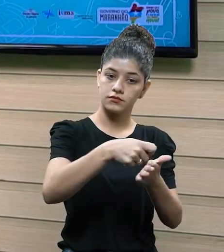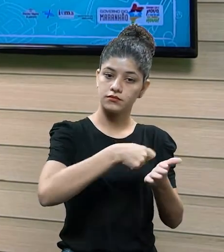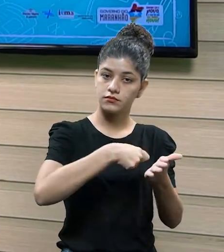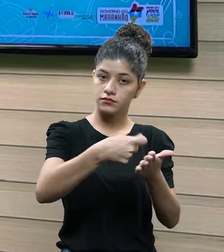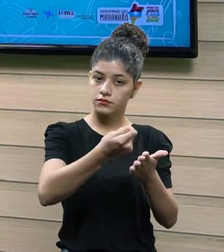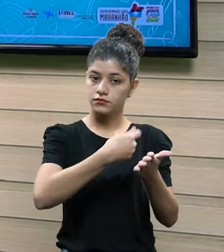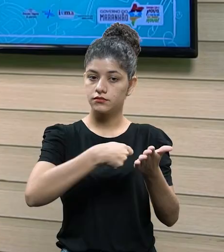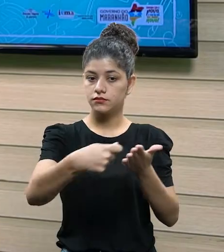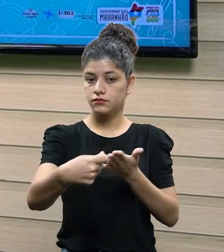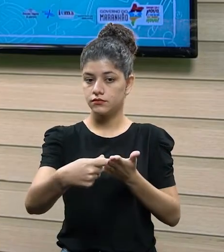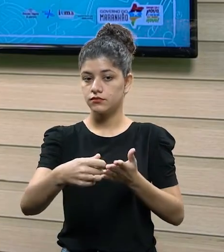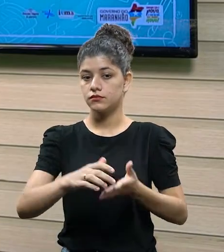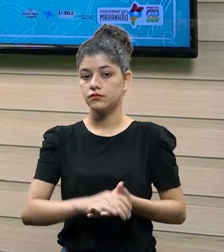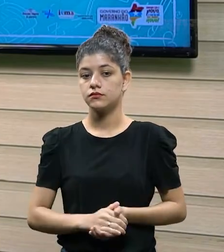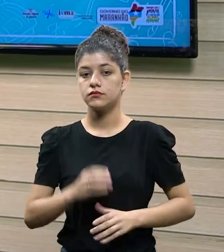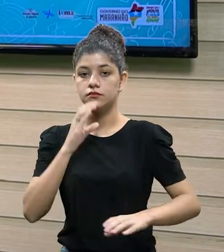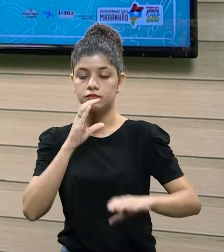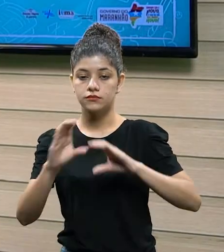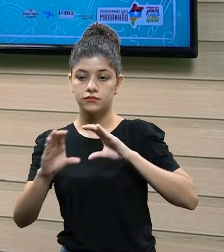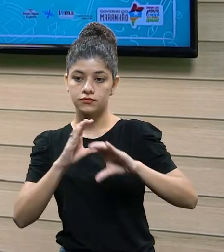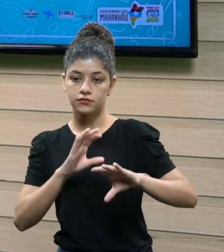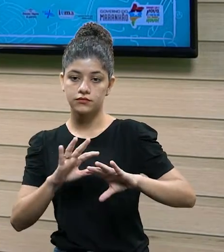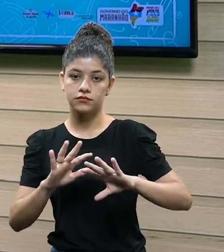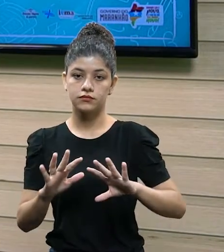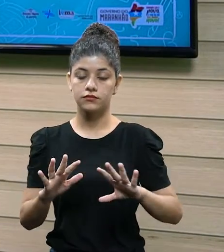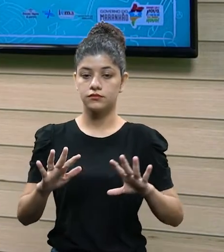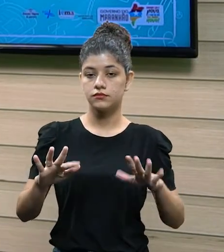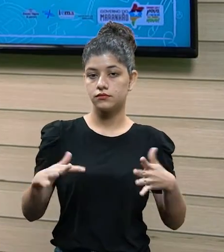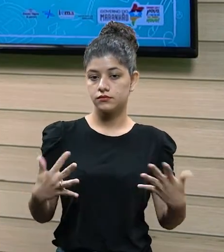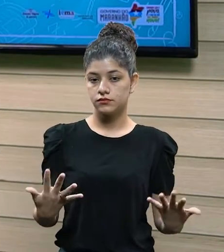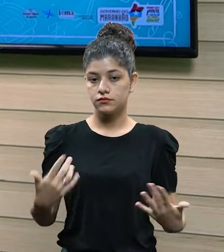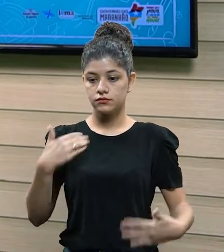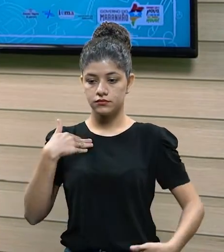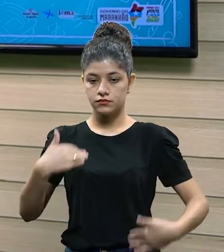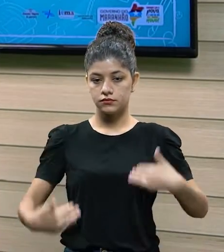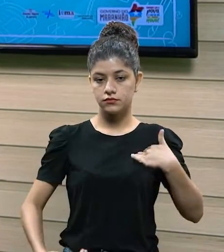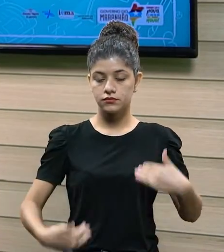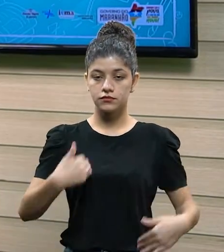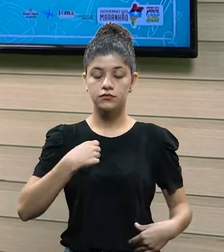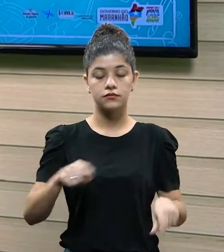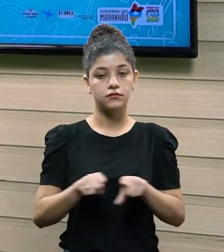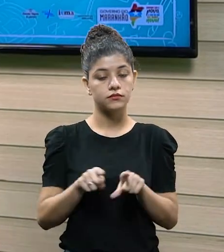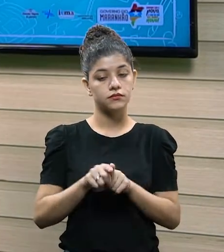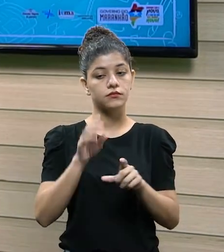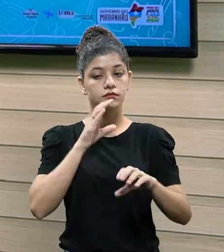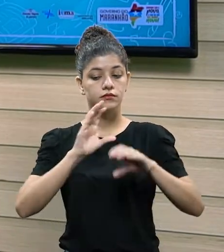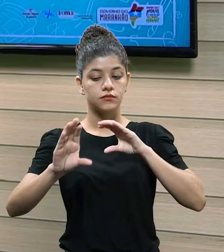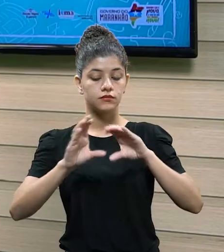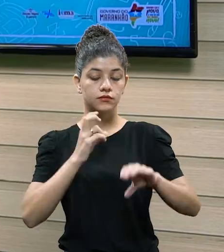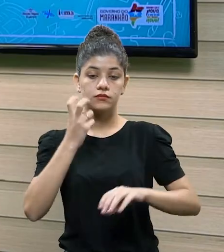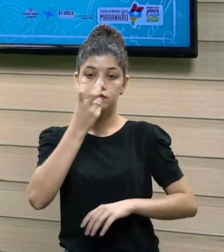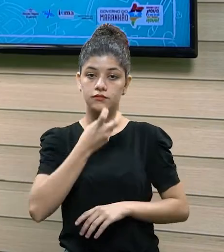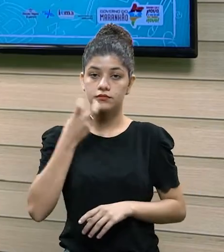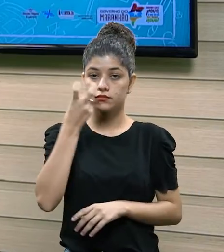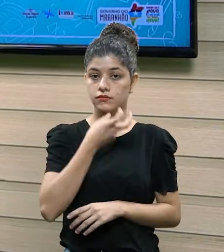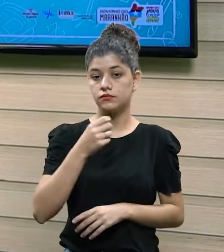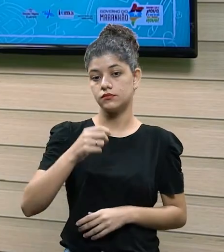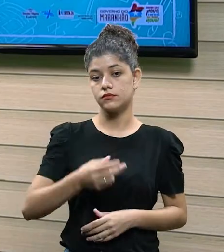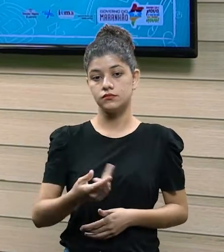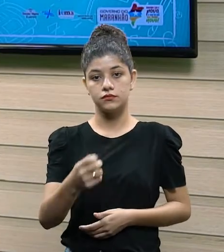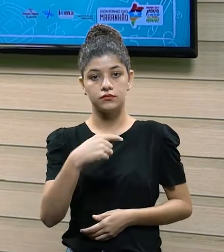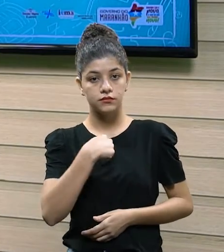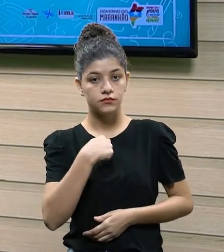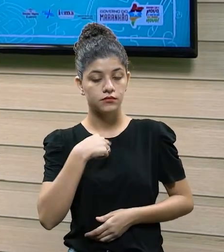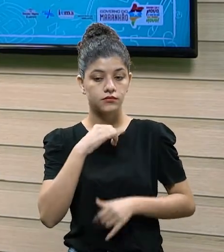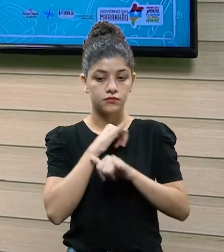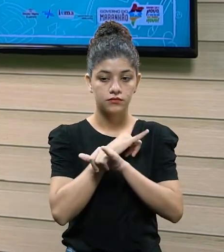escrita, a forma do gesto, que é a comunicação não verbal, mas principalmente a forma oral. É o que a gente está tendo aqui. Eu estou tendo uma comunicação com